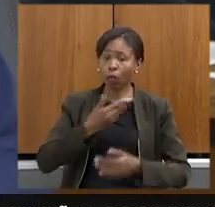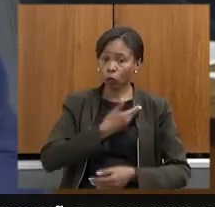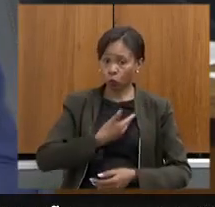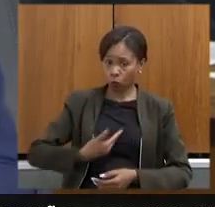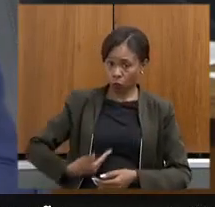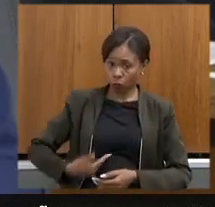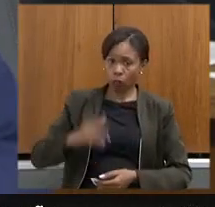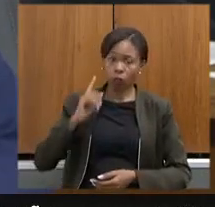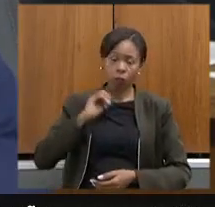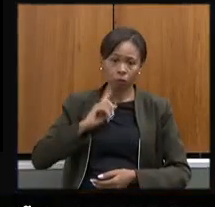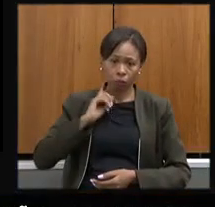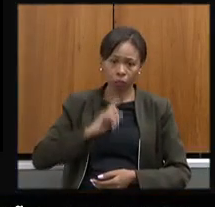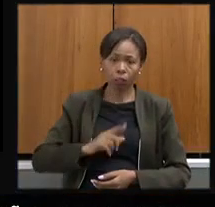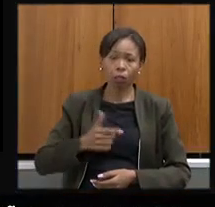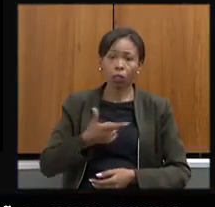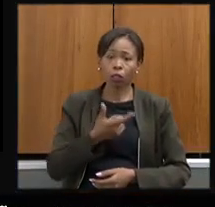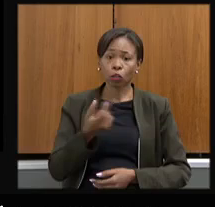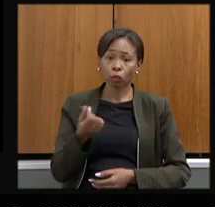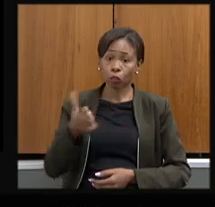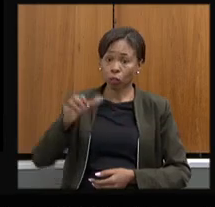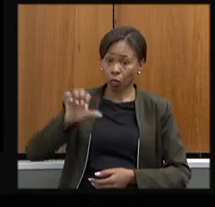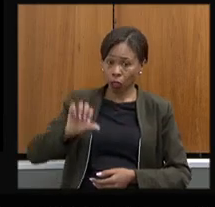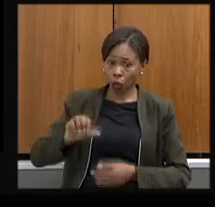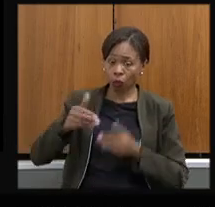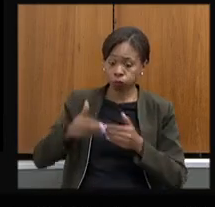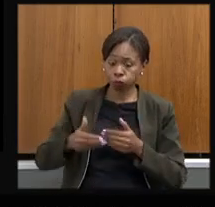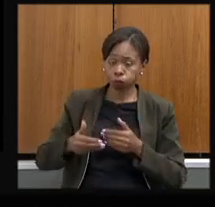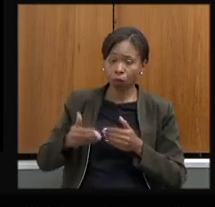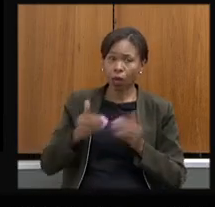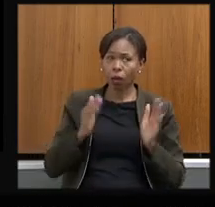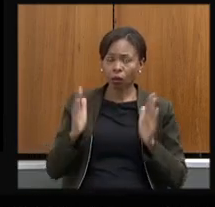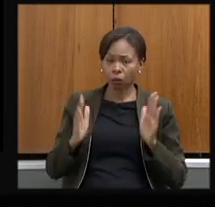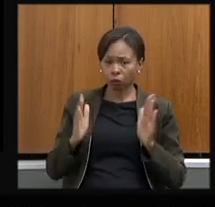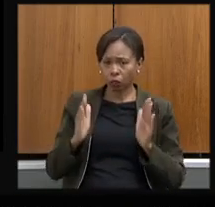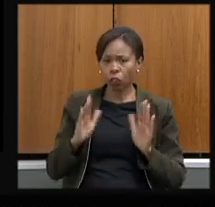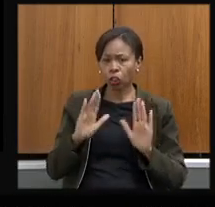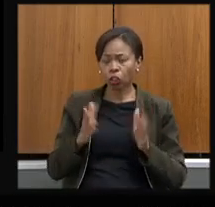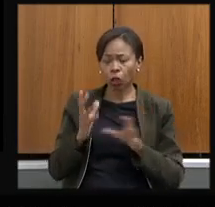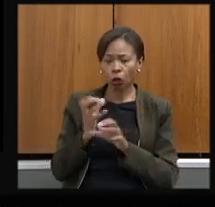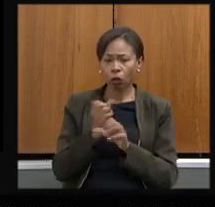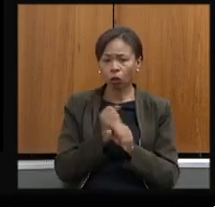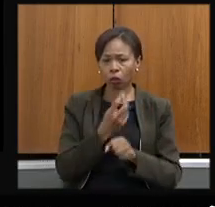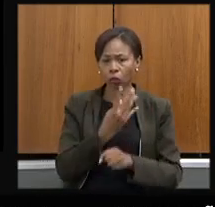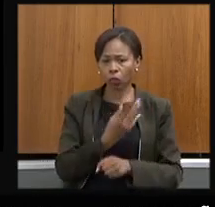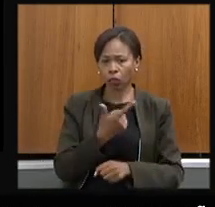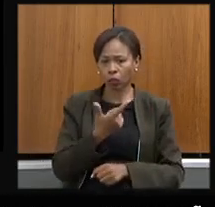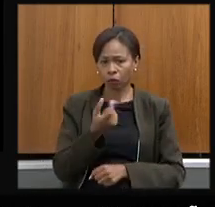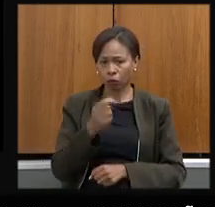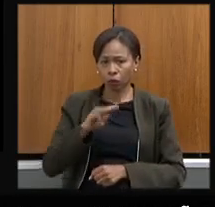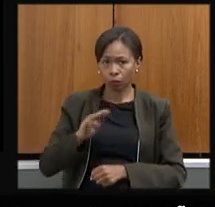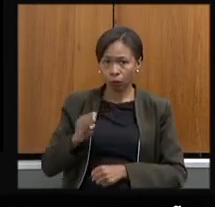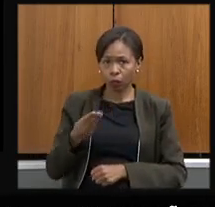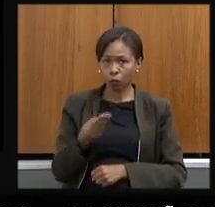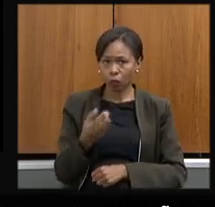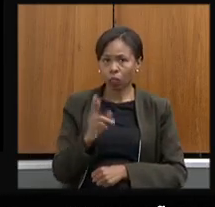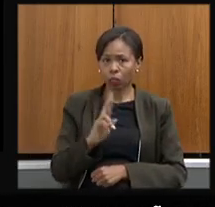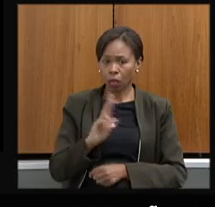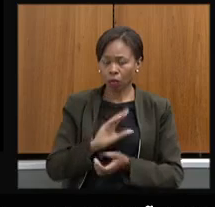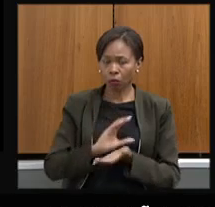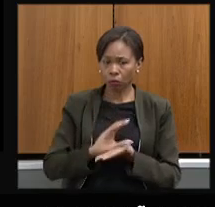desde 2019 já são mais de 420 milhões de reais é